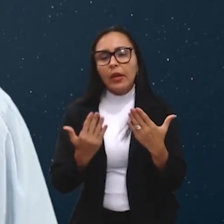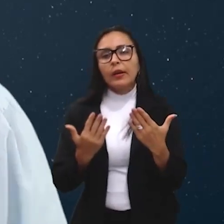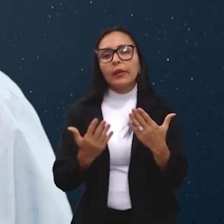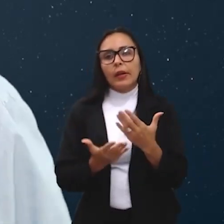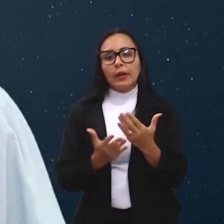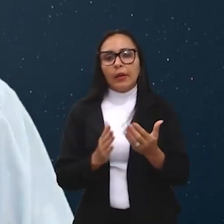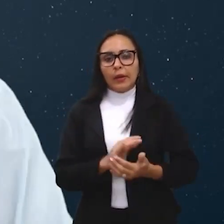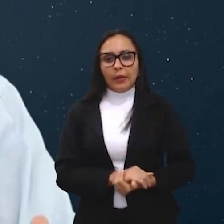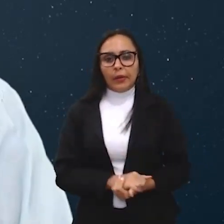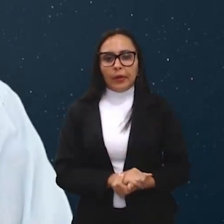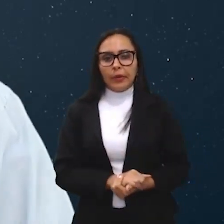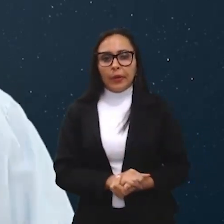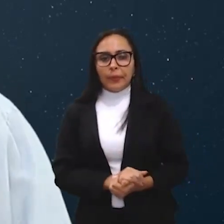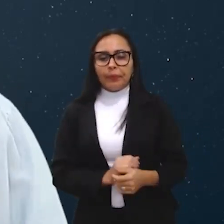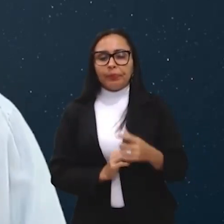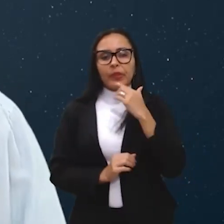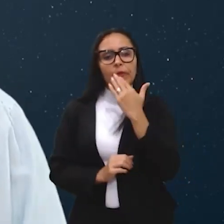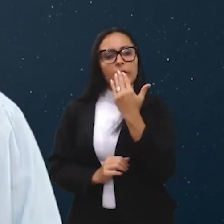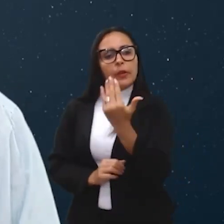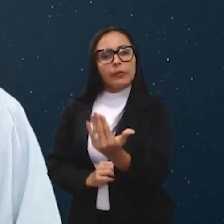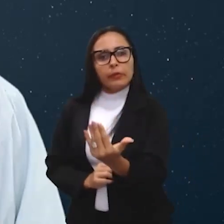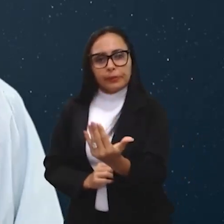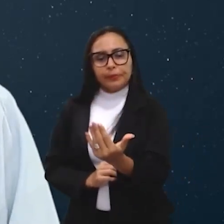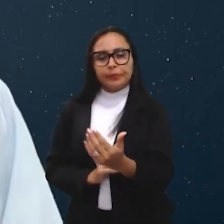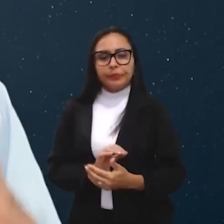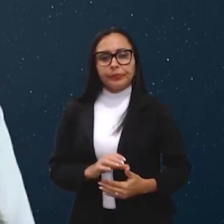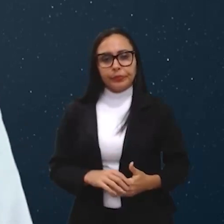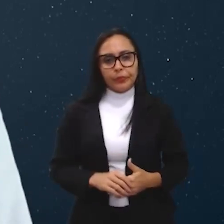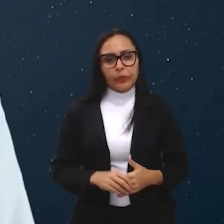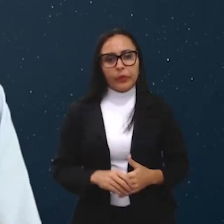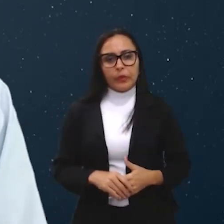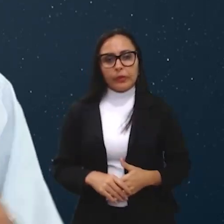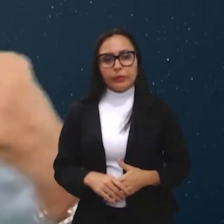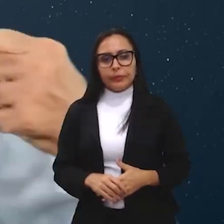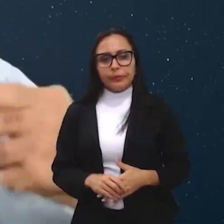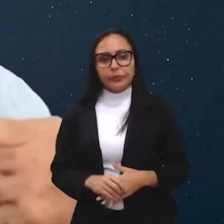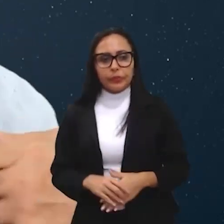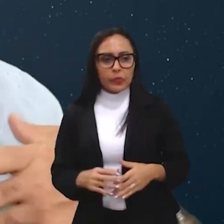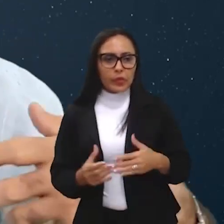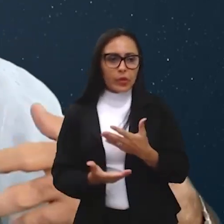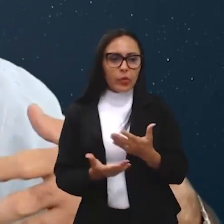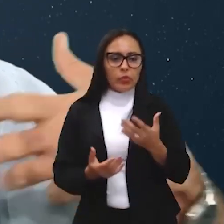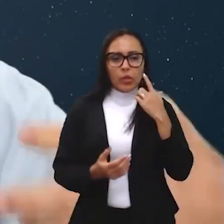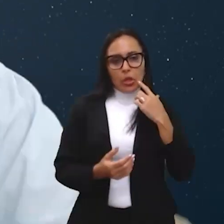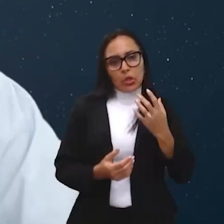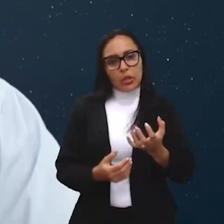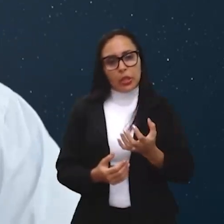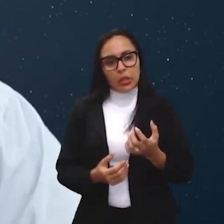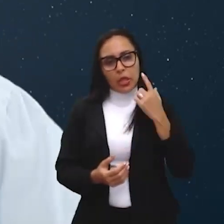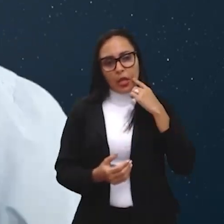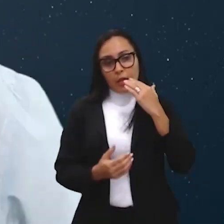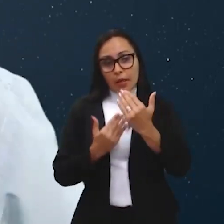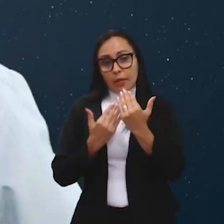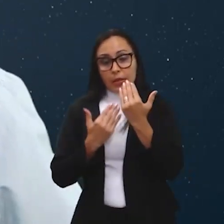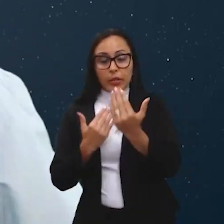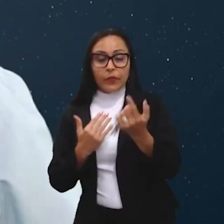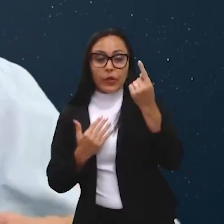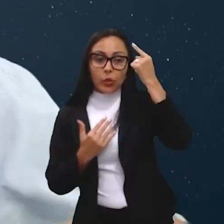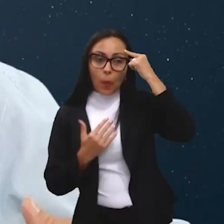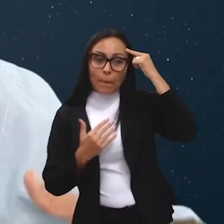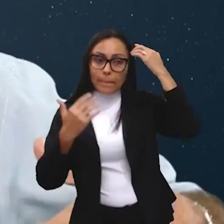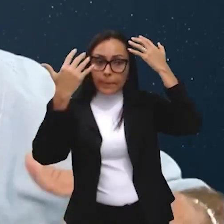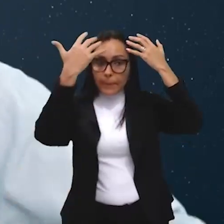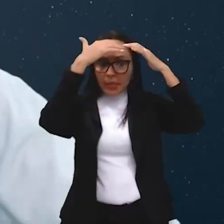né? Então eles estavam na frente de tudo. Então toda vez que a gente queria dizer que alguém estava na linha de frente do pensamento,